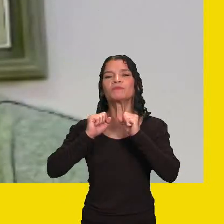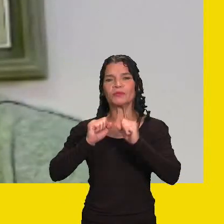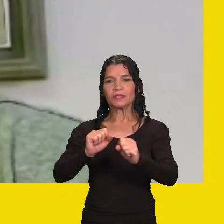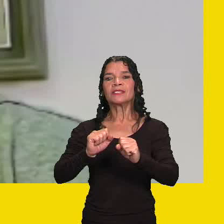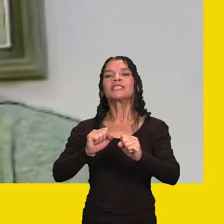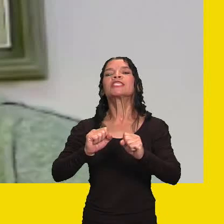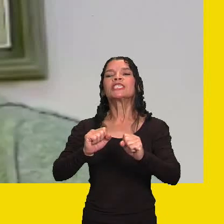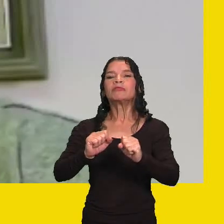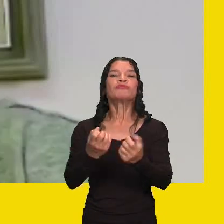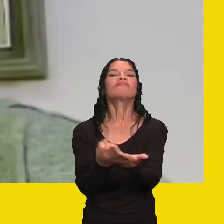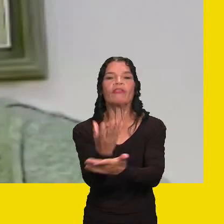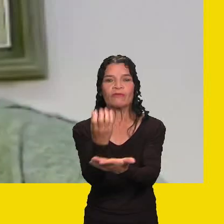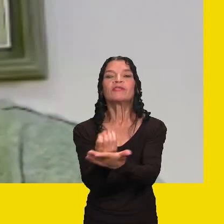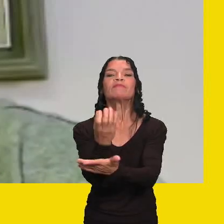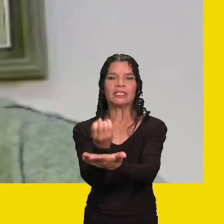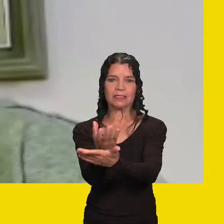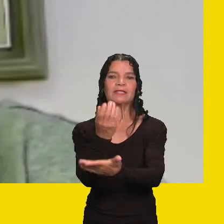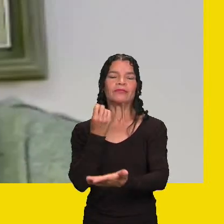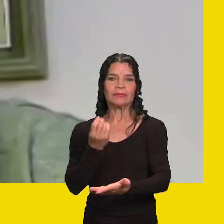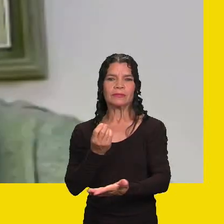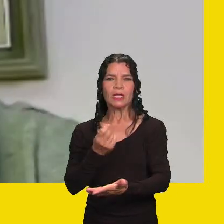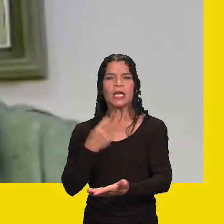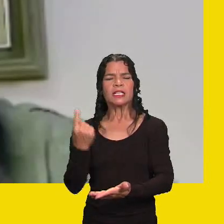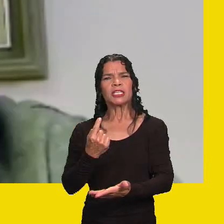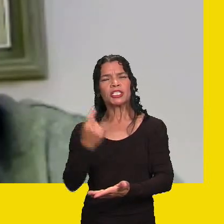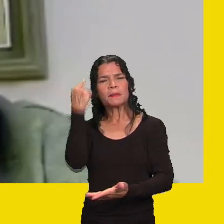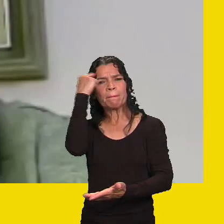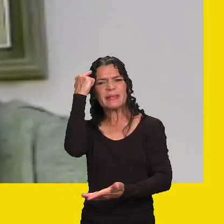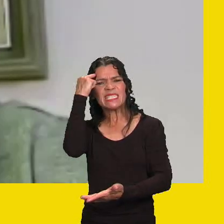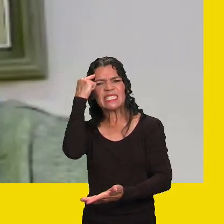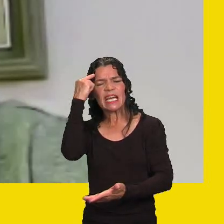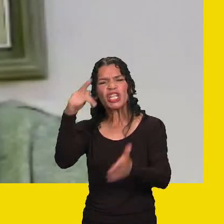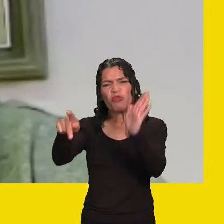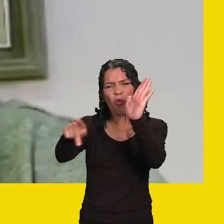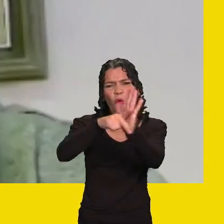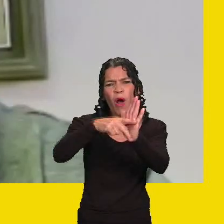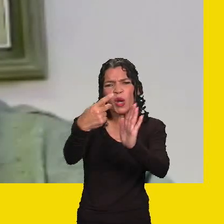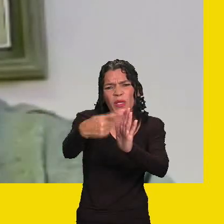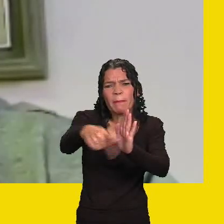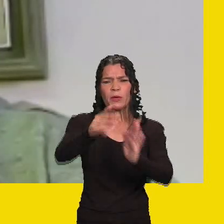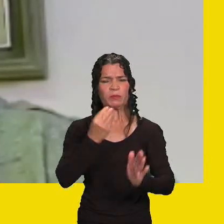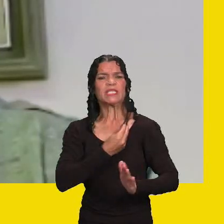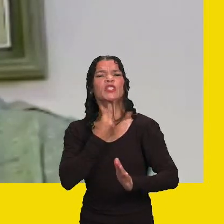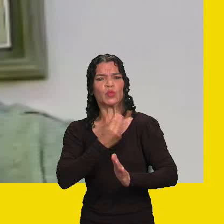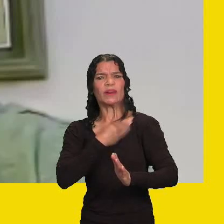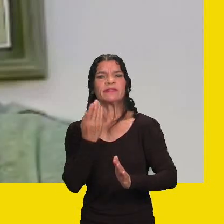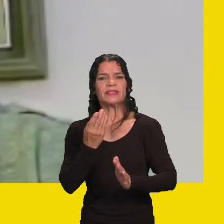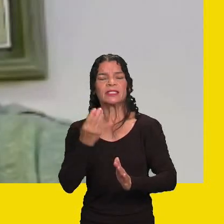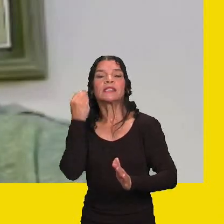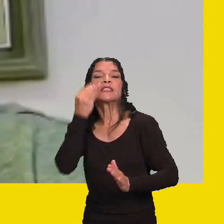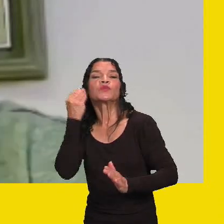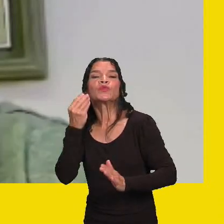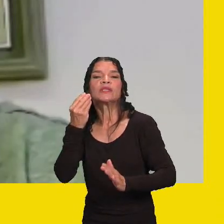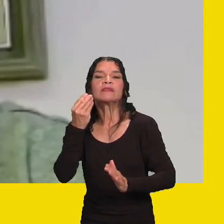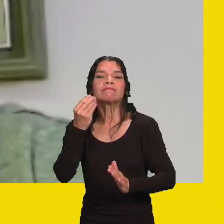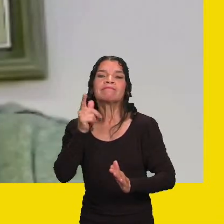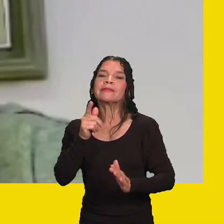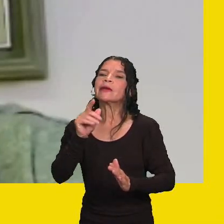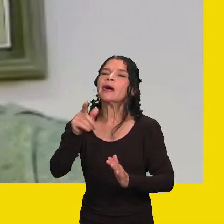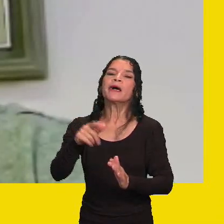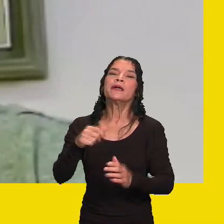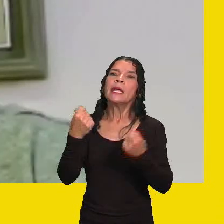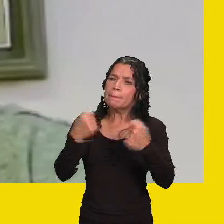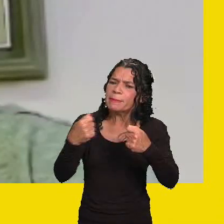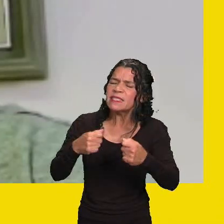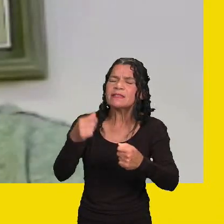conteúdo alfabetizador. Se a gente tira esse protagonismo do aluno, nós retiramos dele também